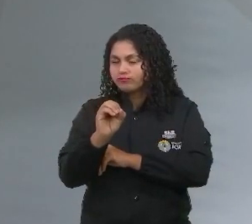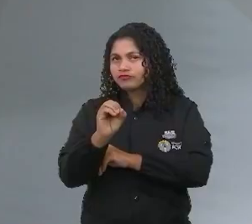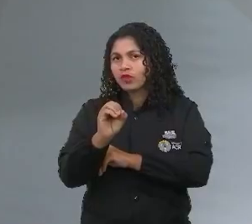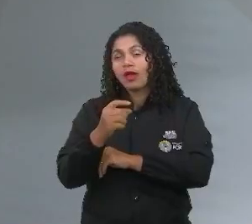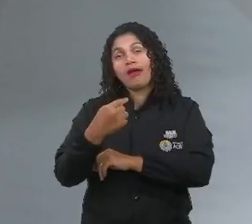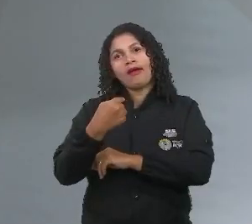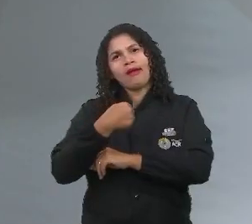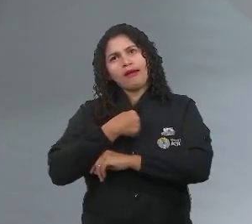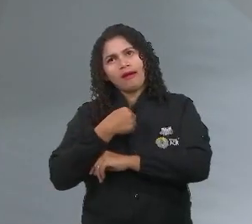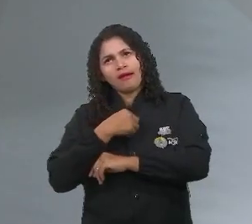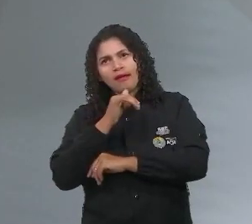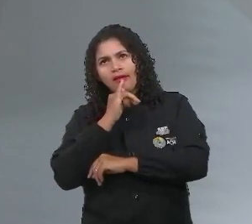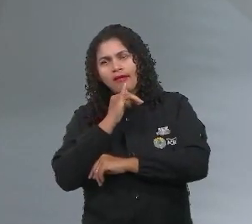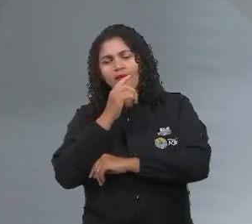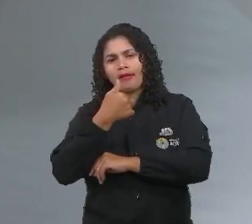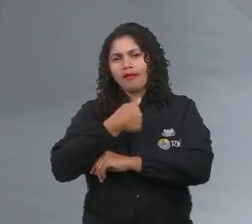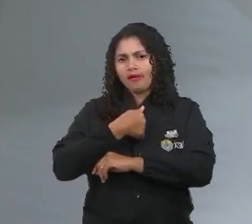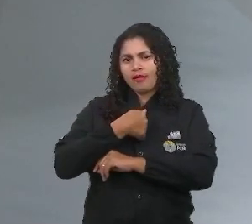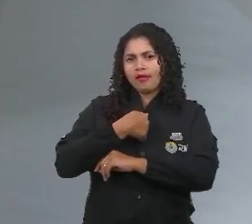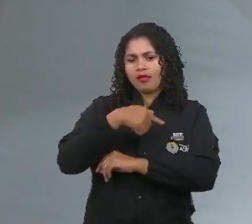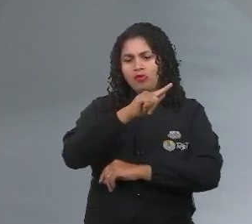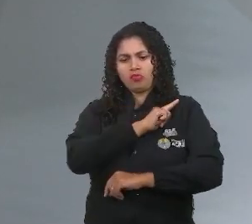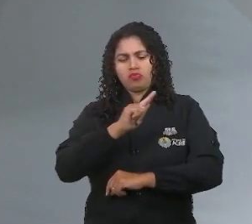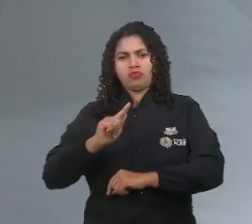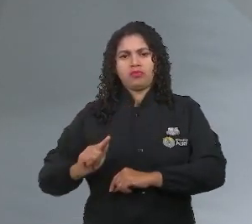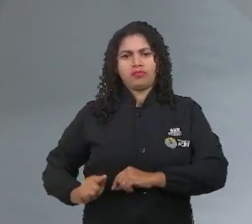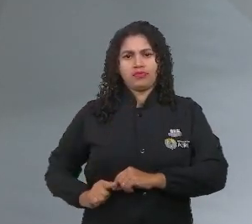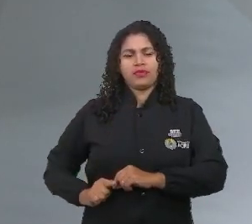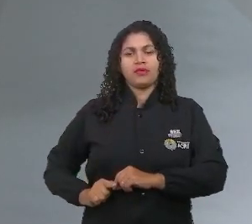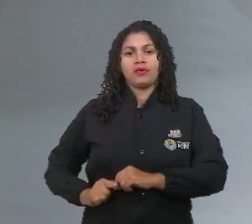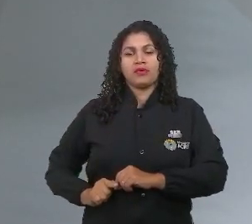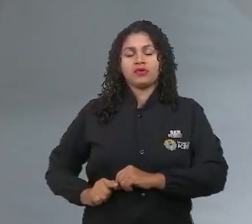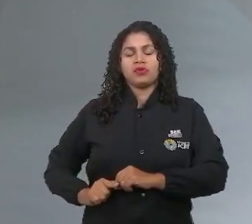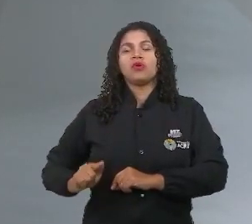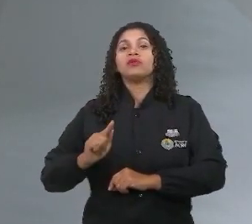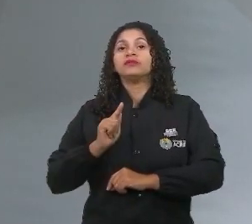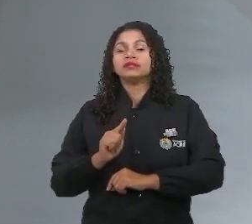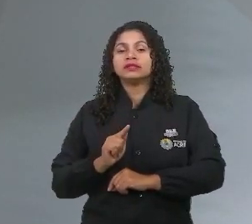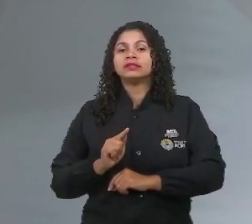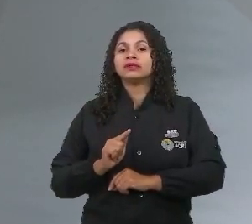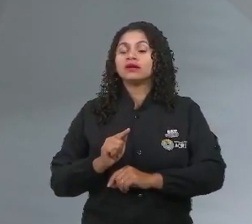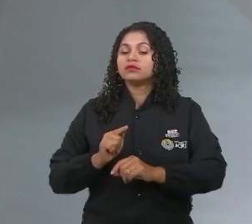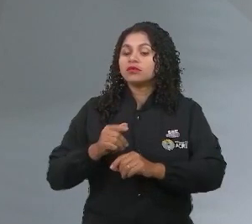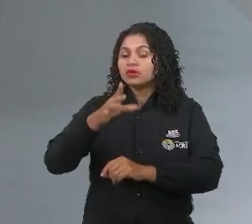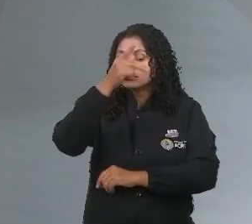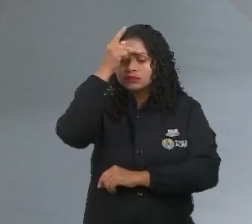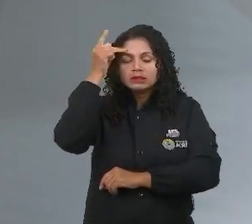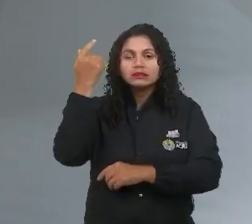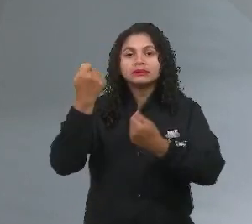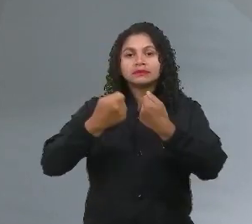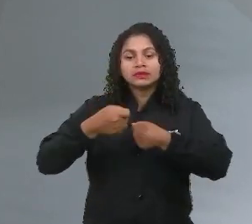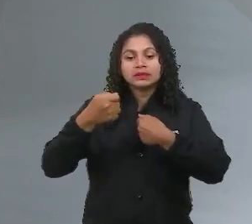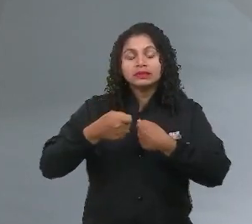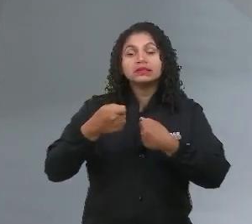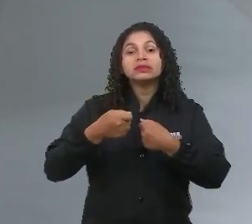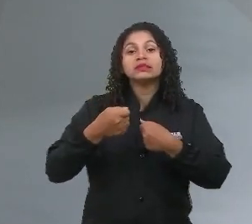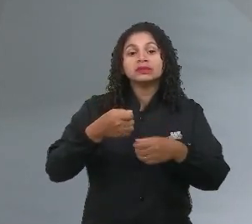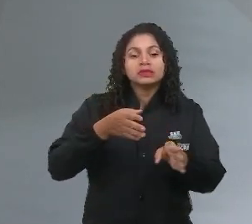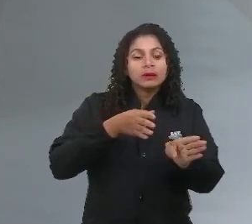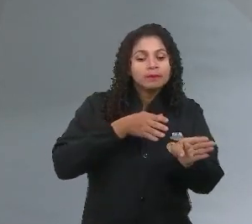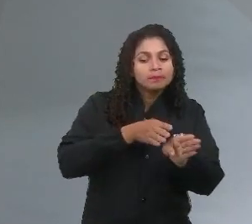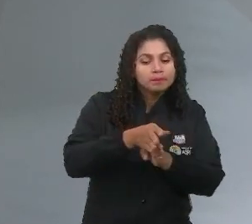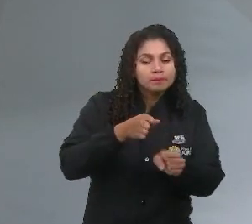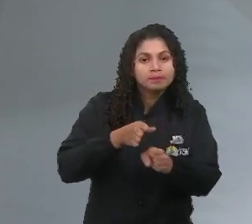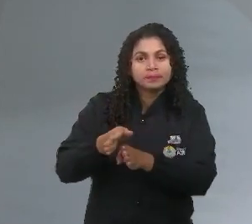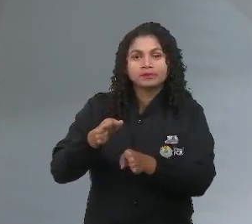Estado Democrático de Direito, as pessoas, elas têm que ser conduzidas, elas têm que ser governadas pelo